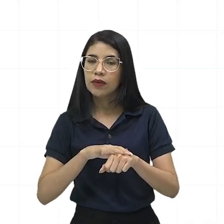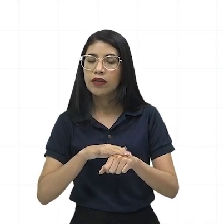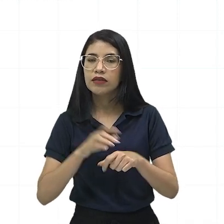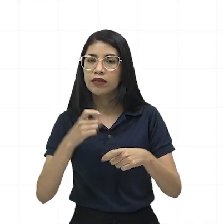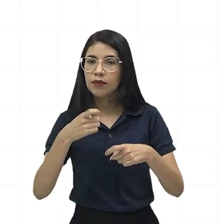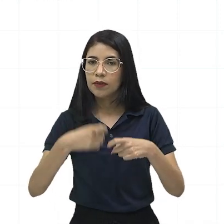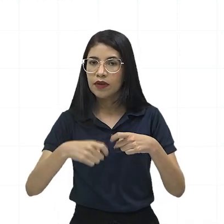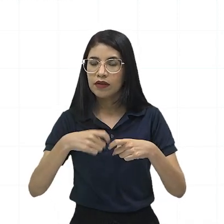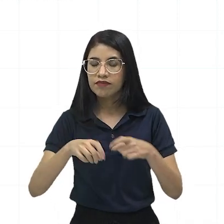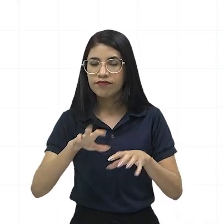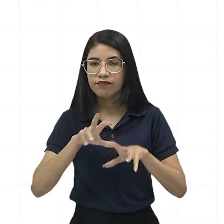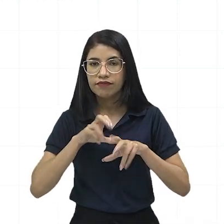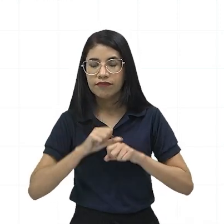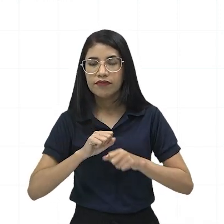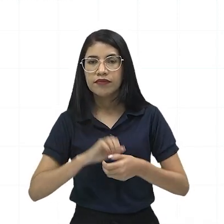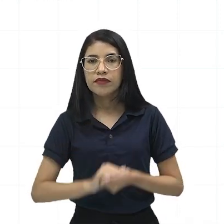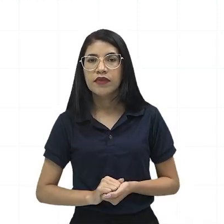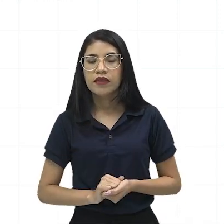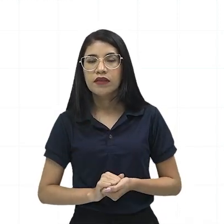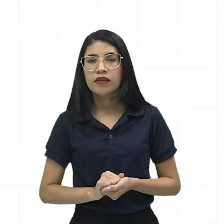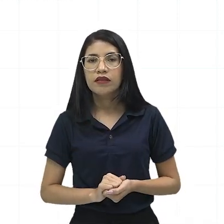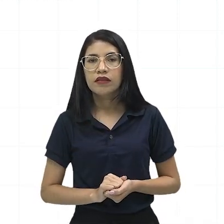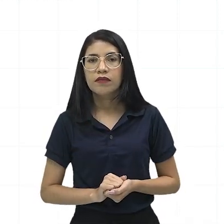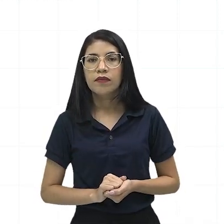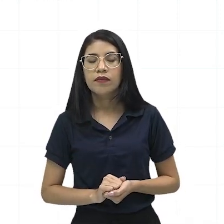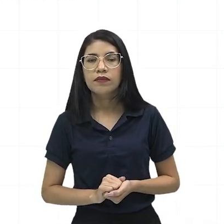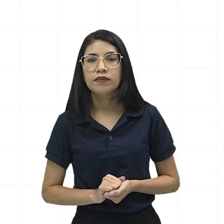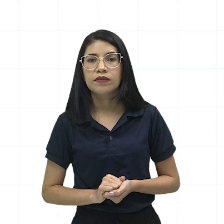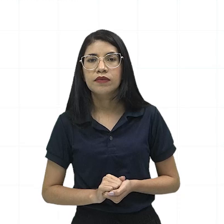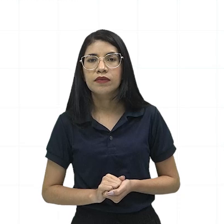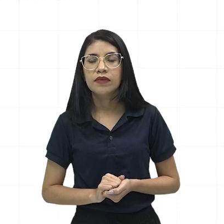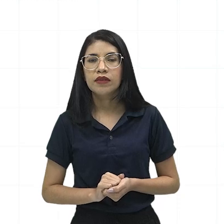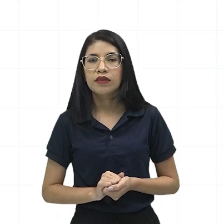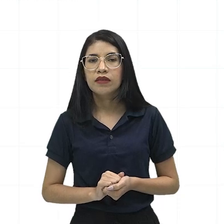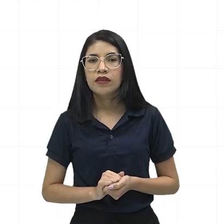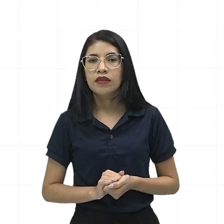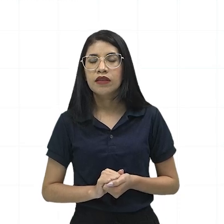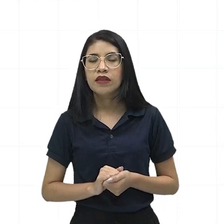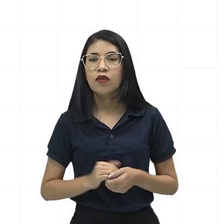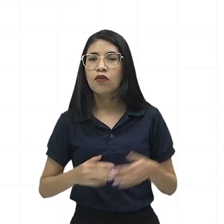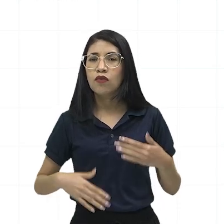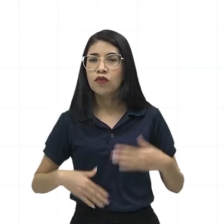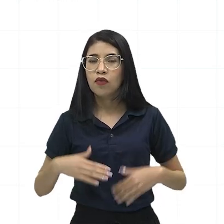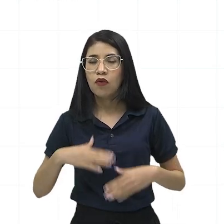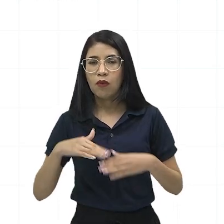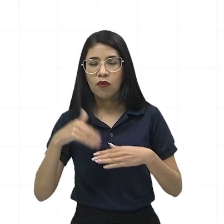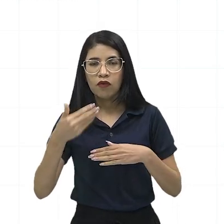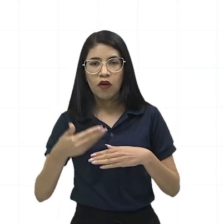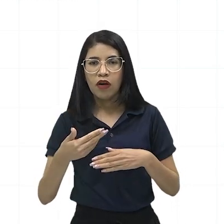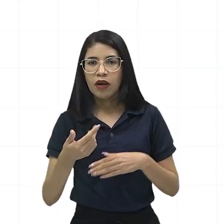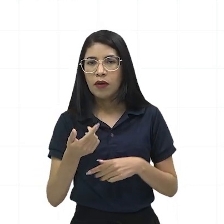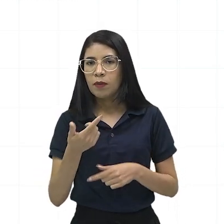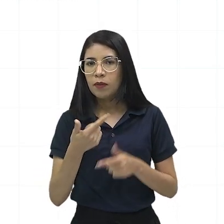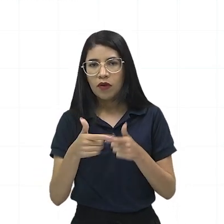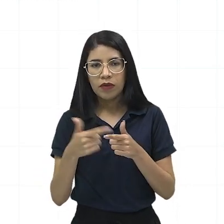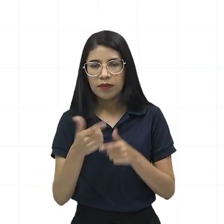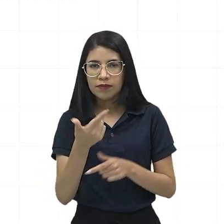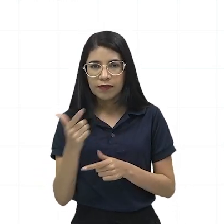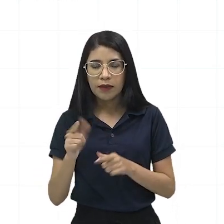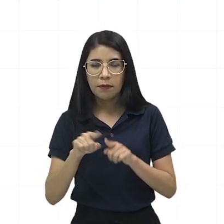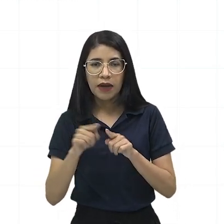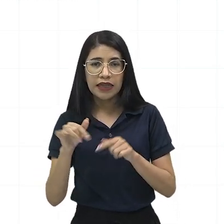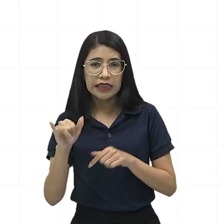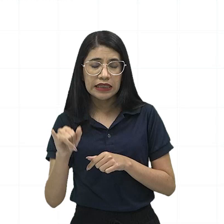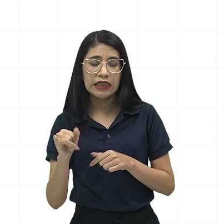sexualmente transmissível. Ela no ambiente, né, fora do organismo humano, ela não causa nada. Mas se ela